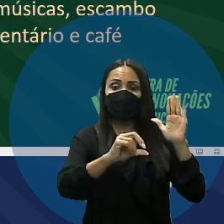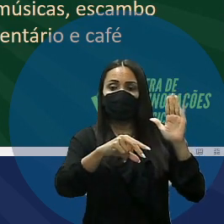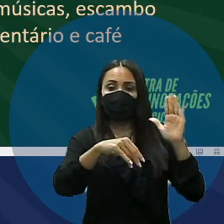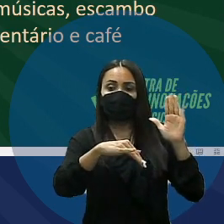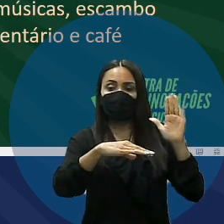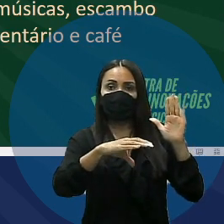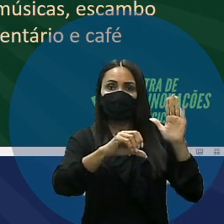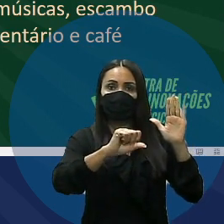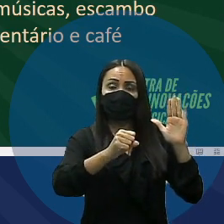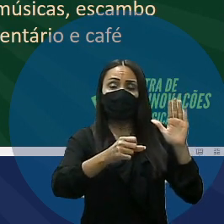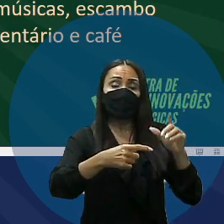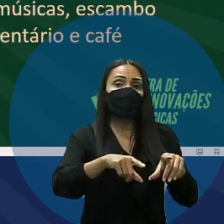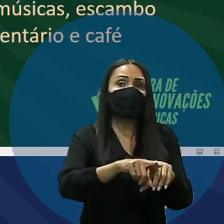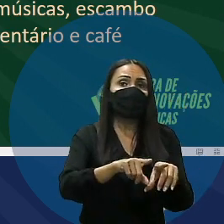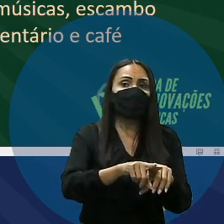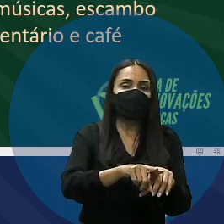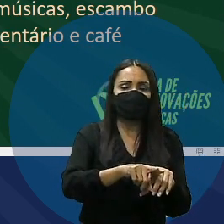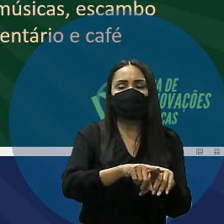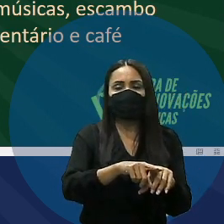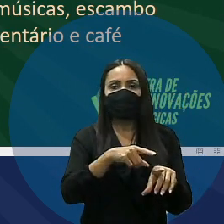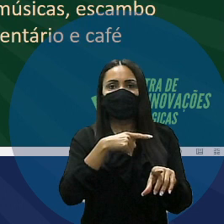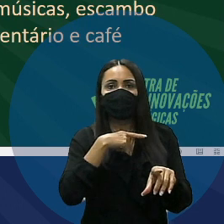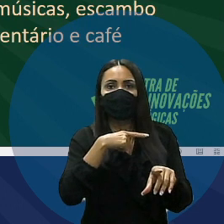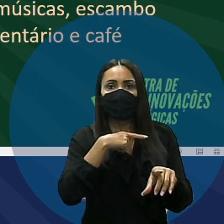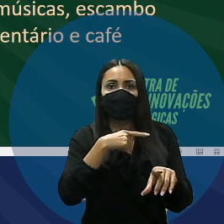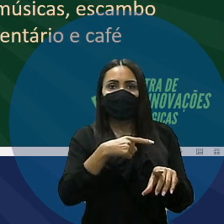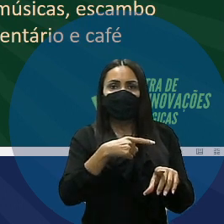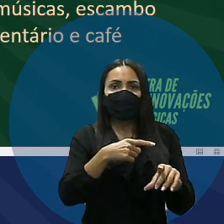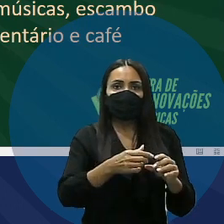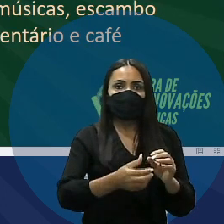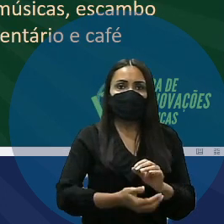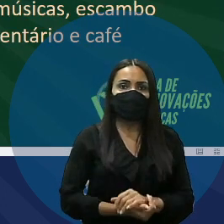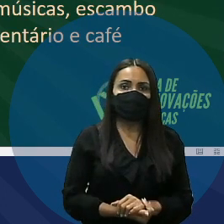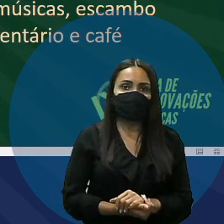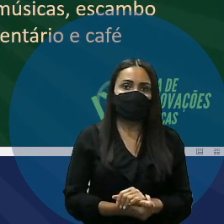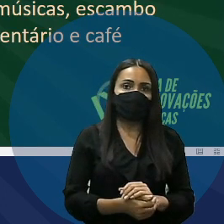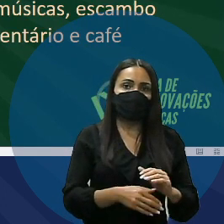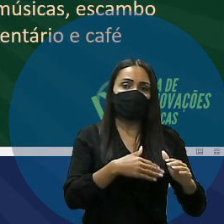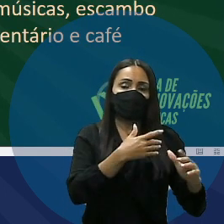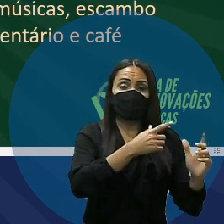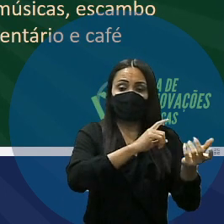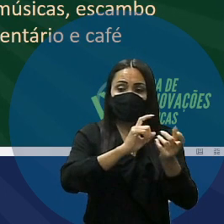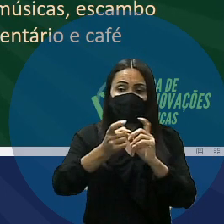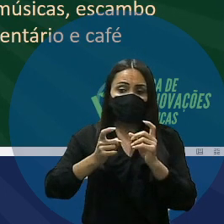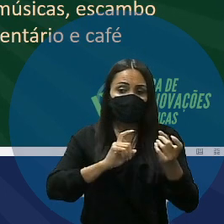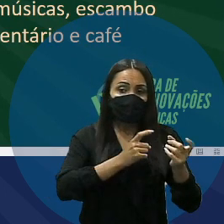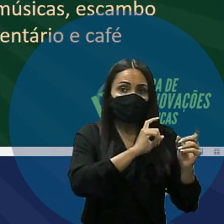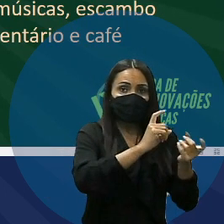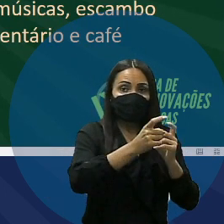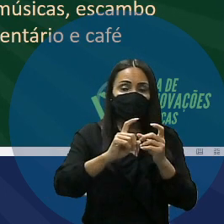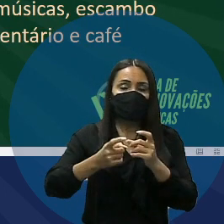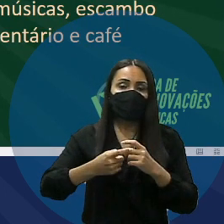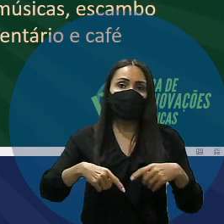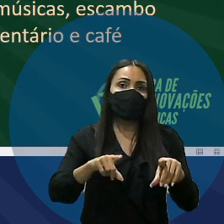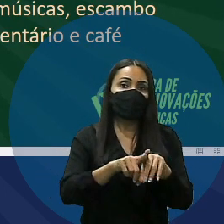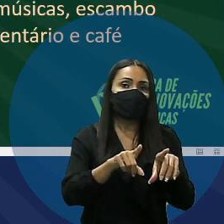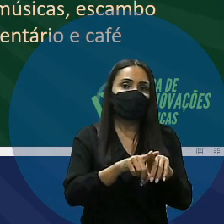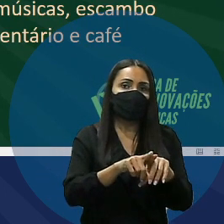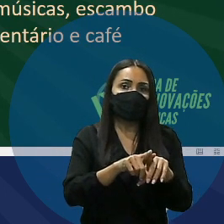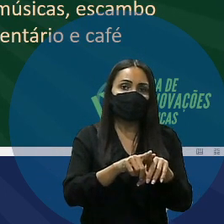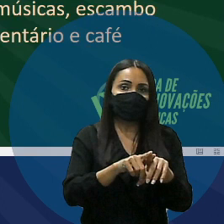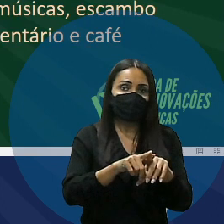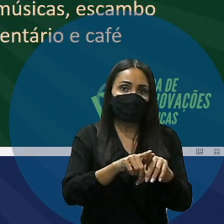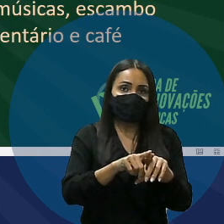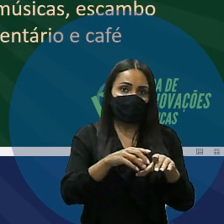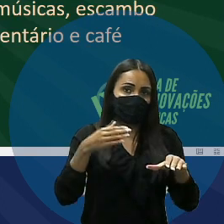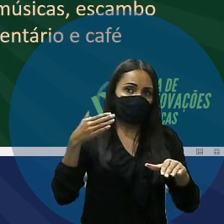teve também como desenvolver debates, a gente teve também a participação de